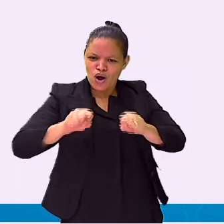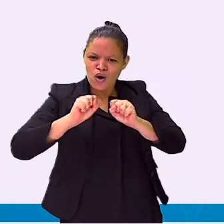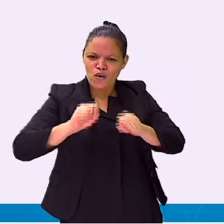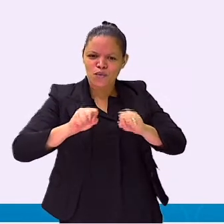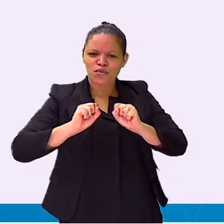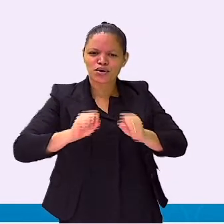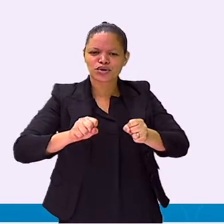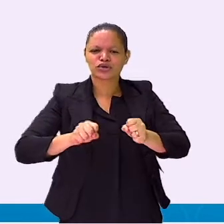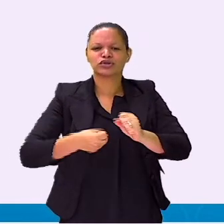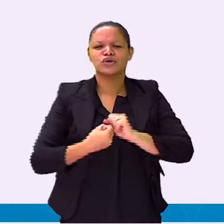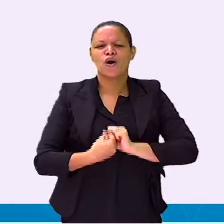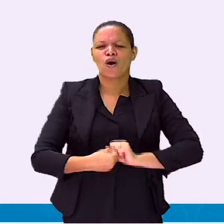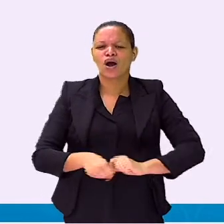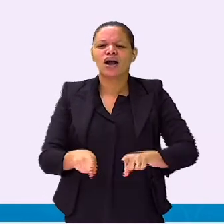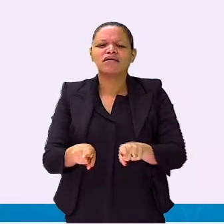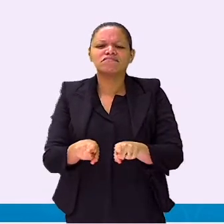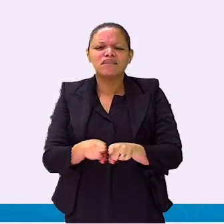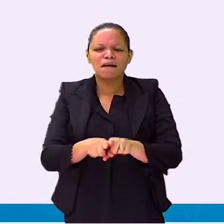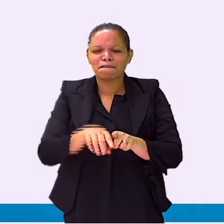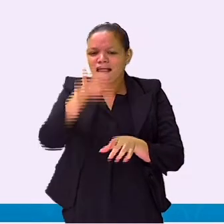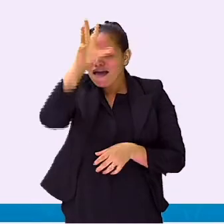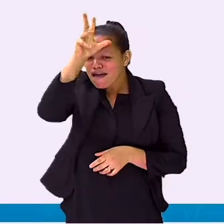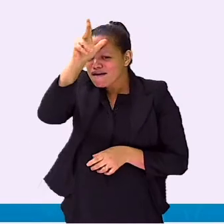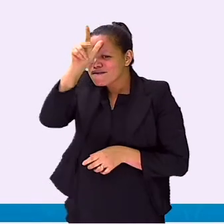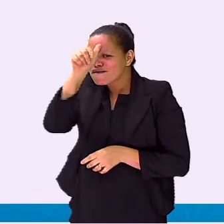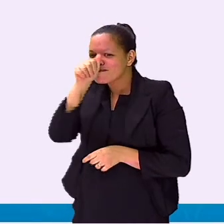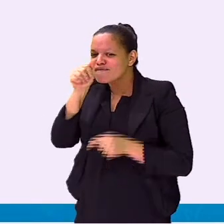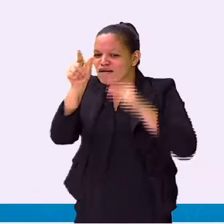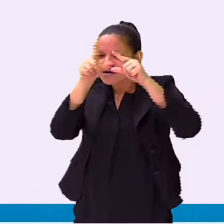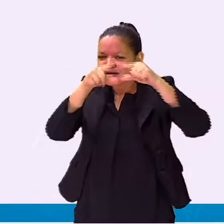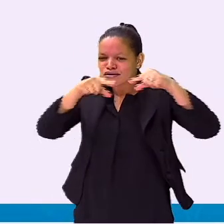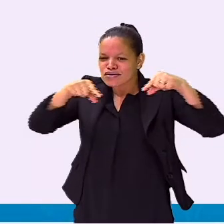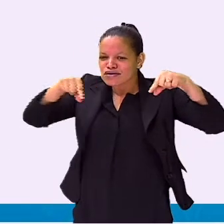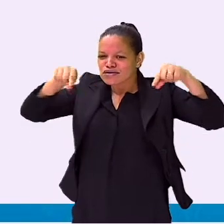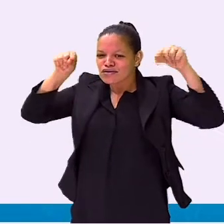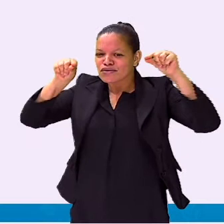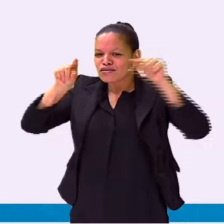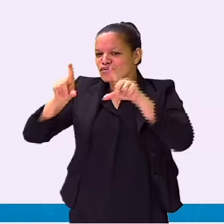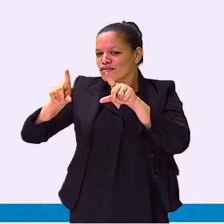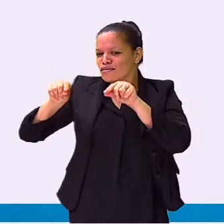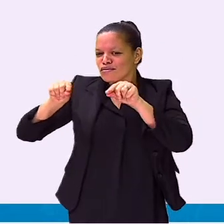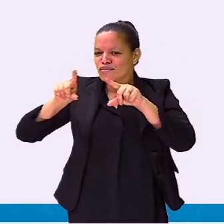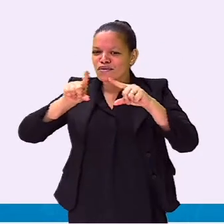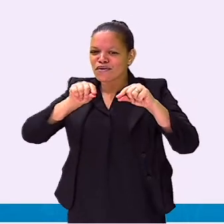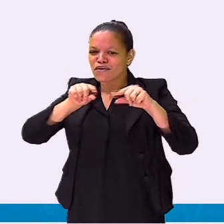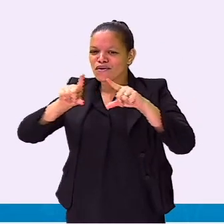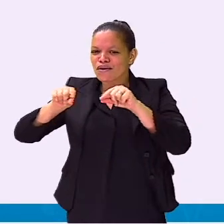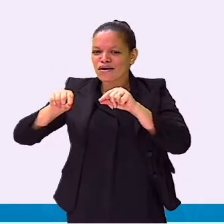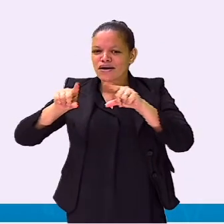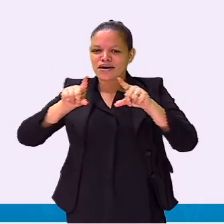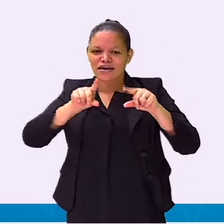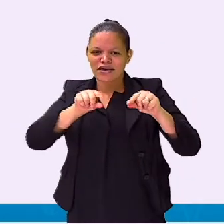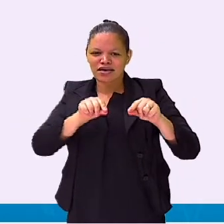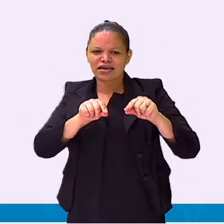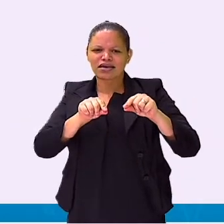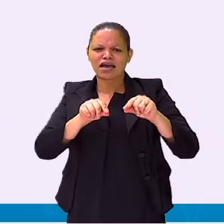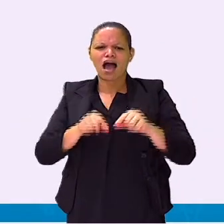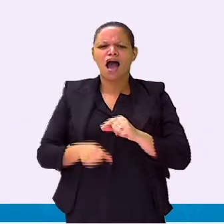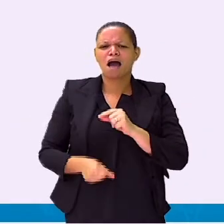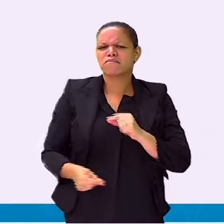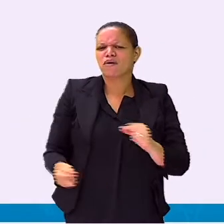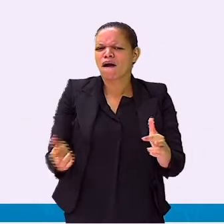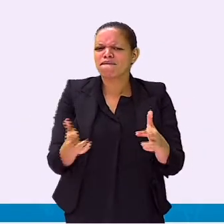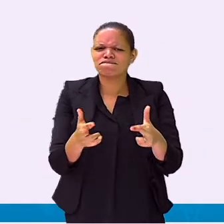nossa culinária, ela é rica, ela é diversa e tudo isso veio de quem? Dos